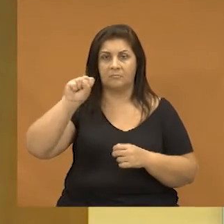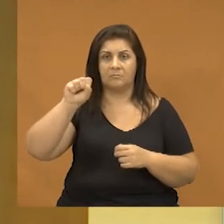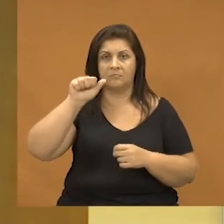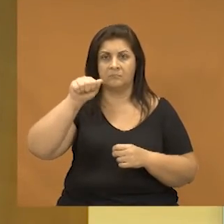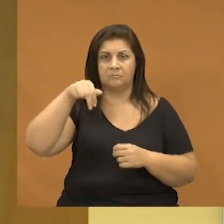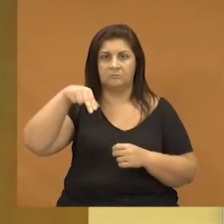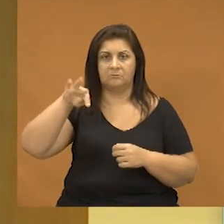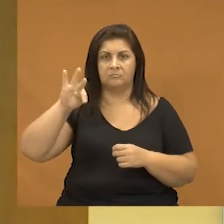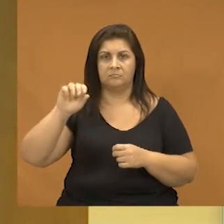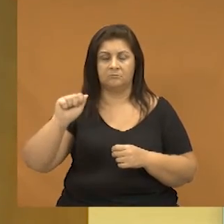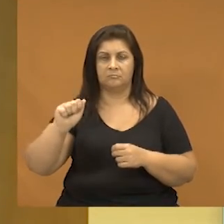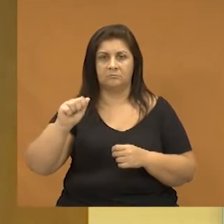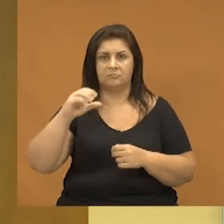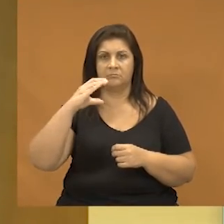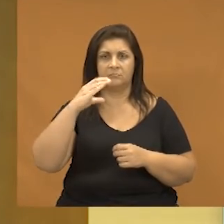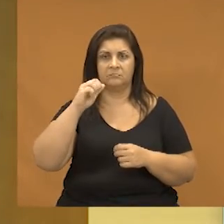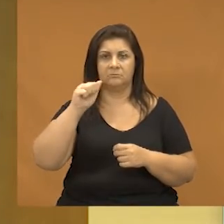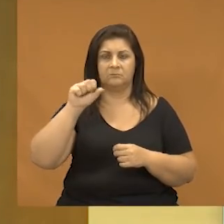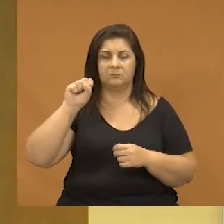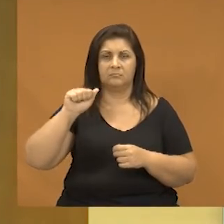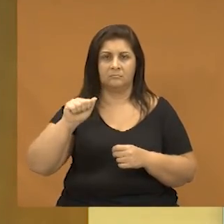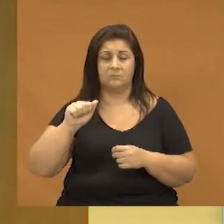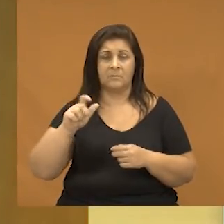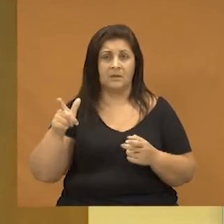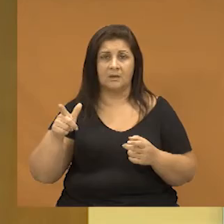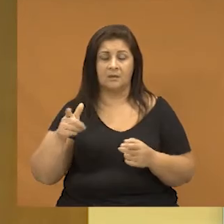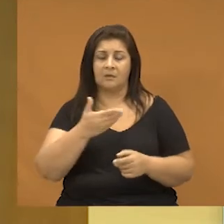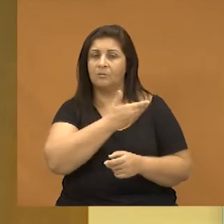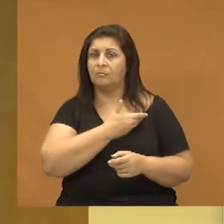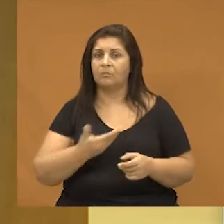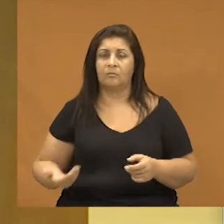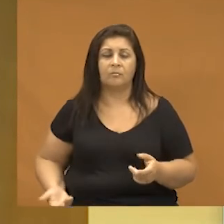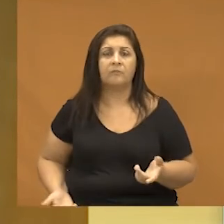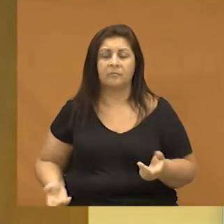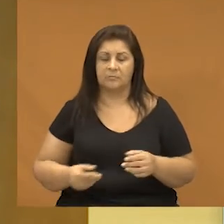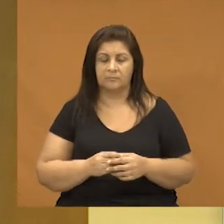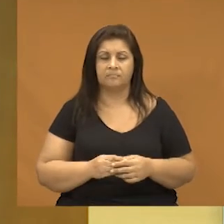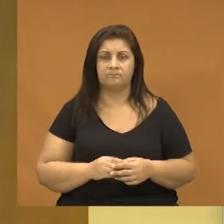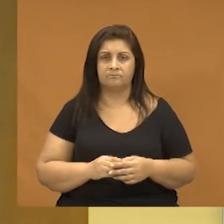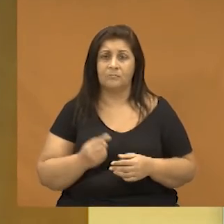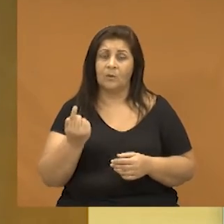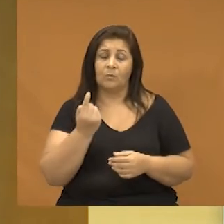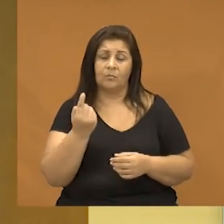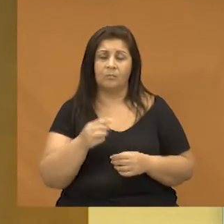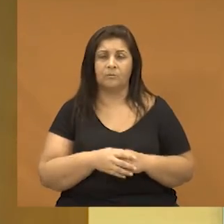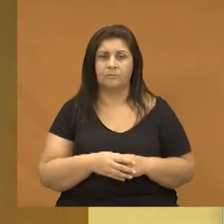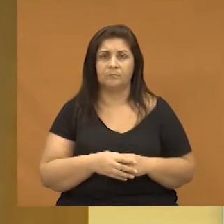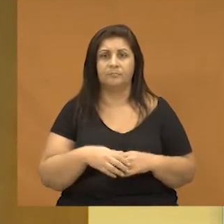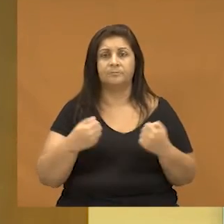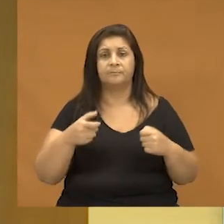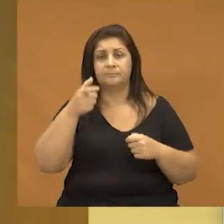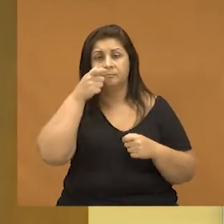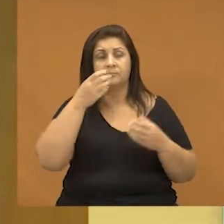nosso hospital público. Não temos outro hospital público, é a Santa Casa. E a gente tem que ver que muito cenário